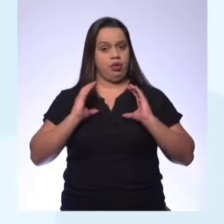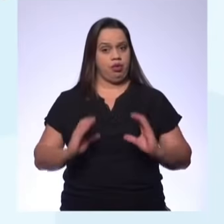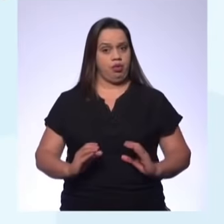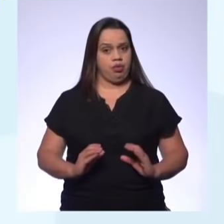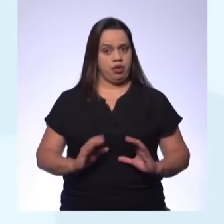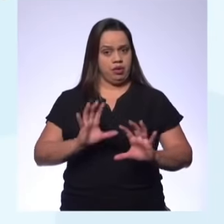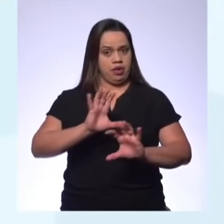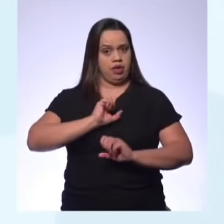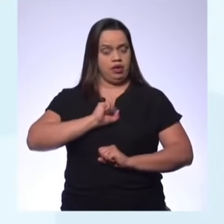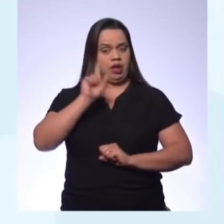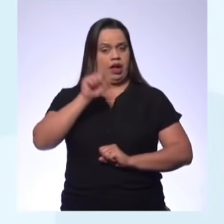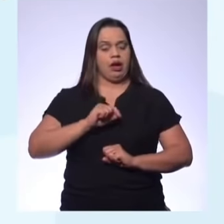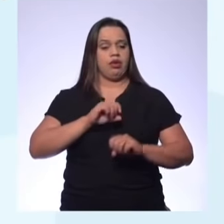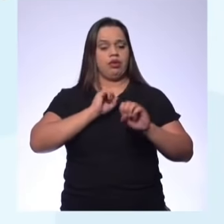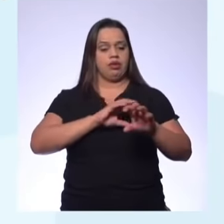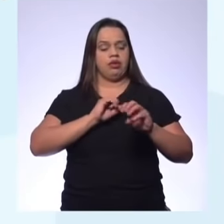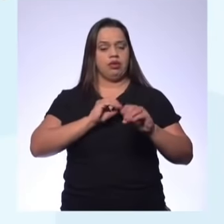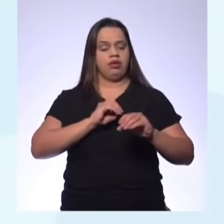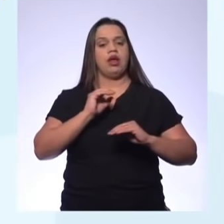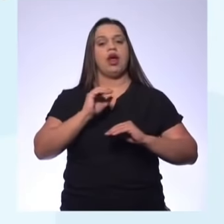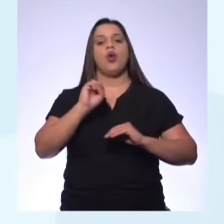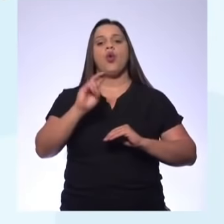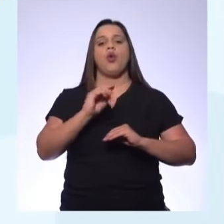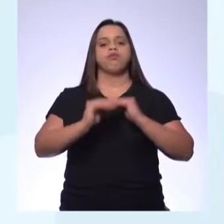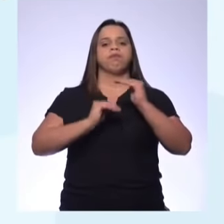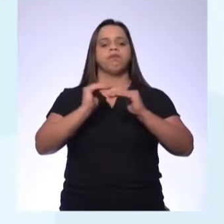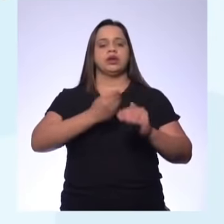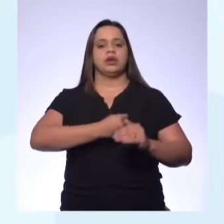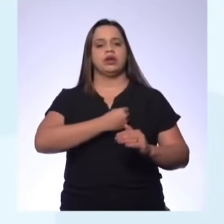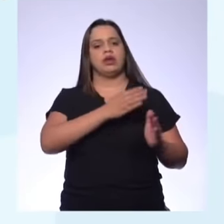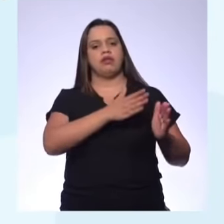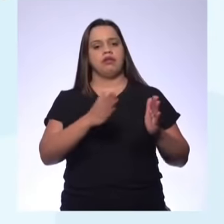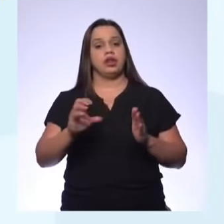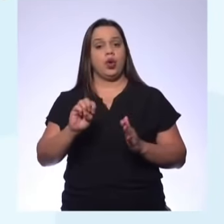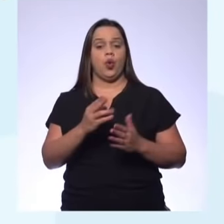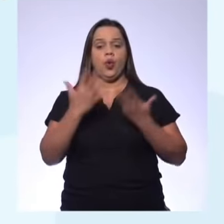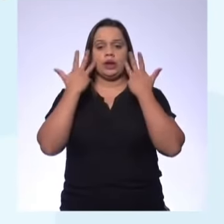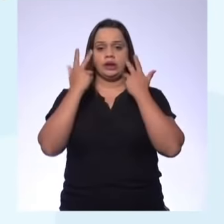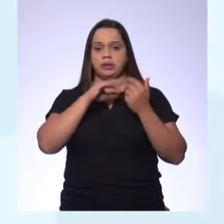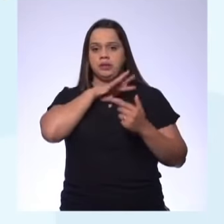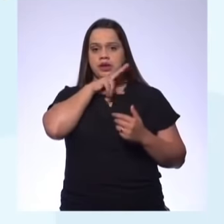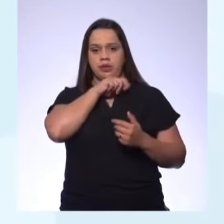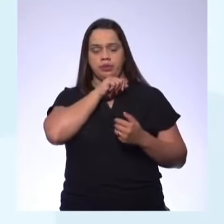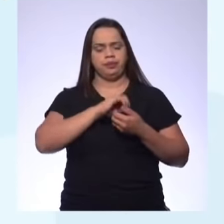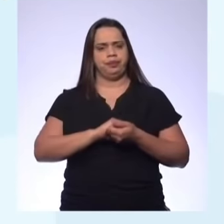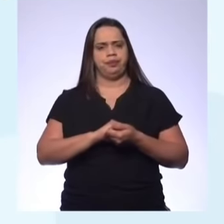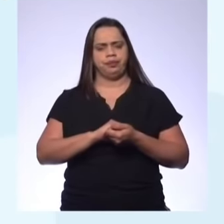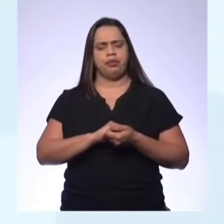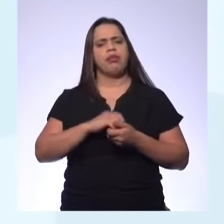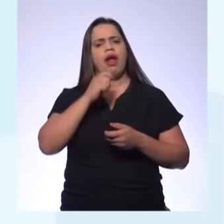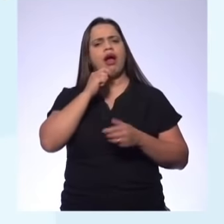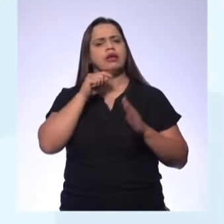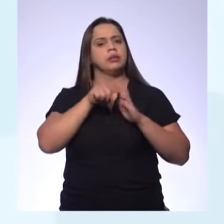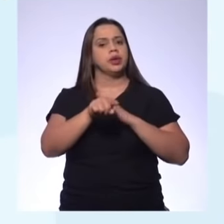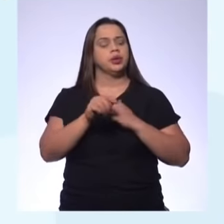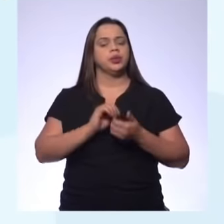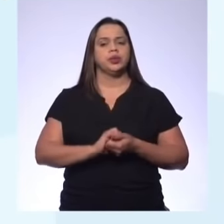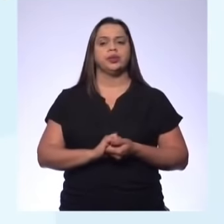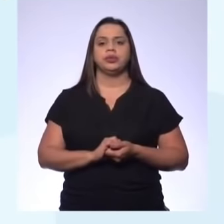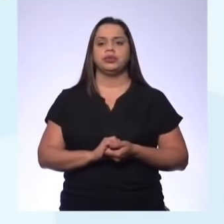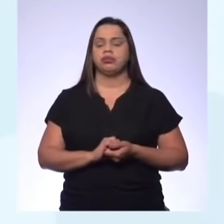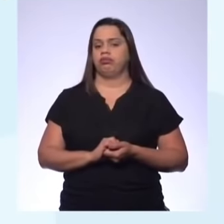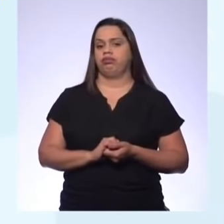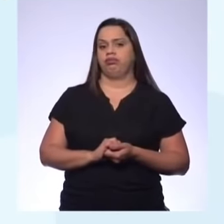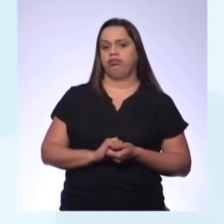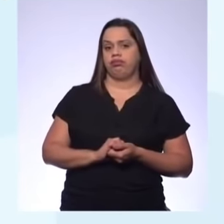aqueles ensinados ou desenvolvidos durante a vida de uma pessoa ou animal ainda continuo perguntando Será que